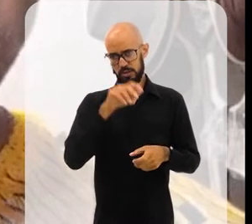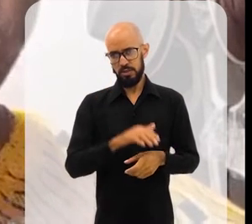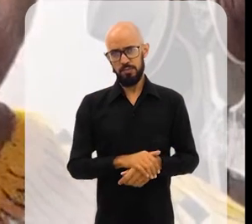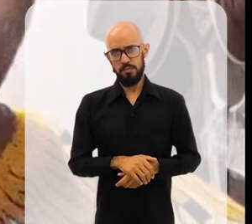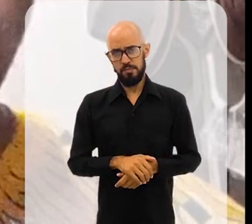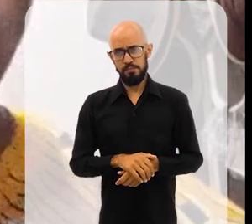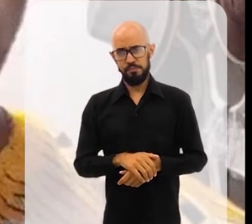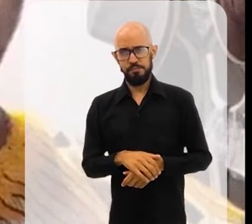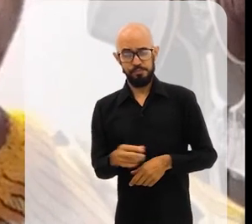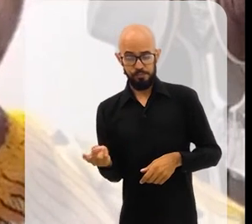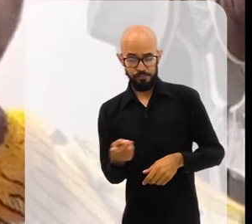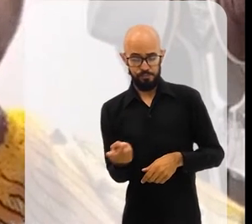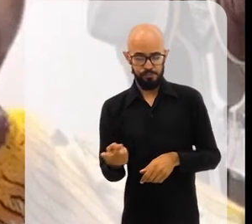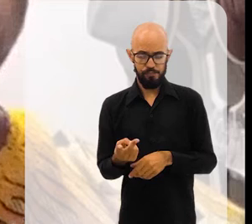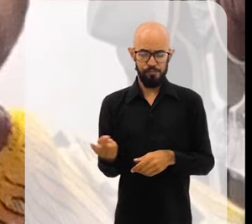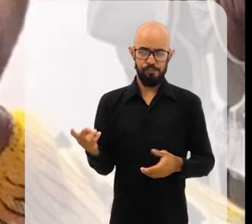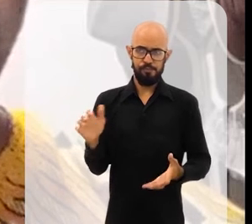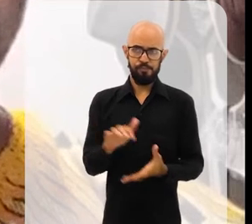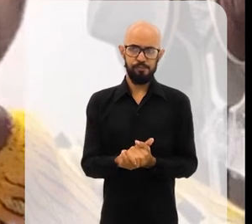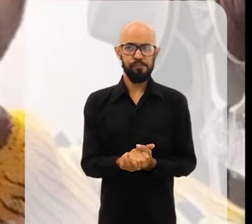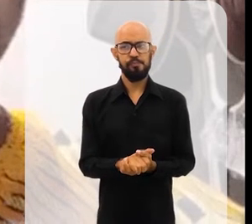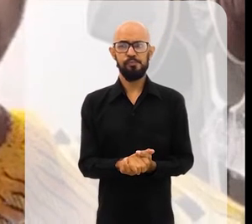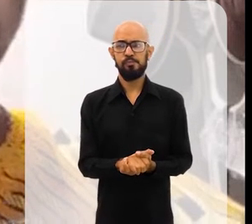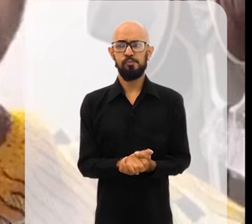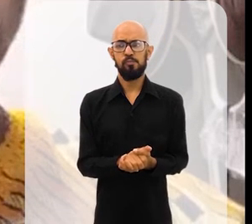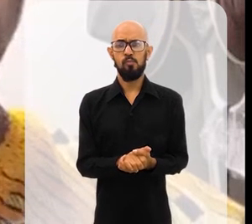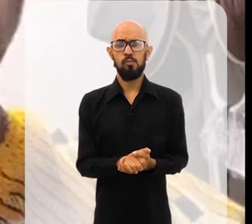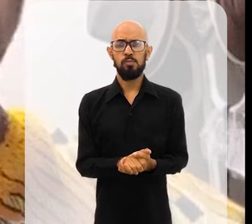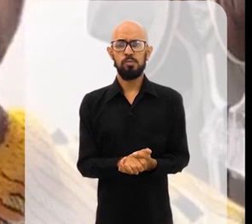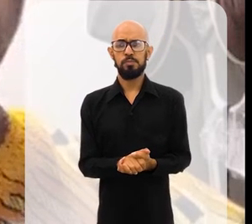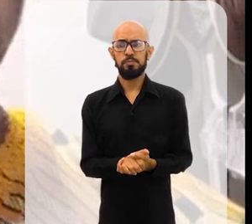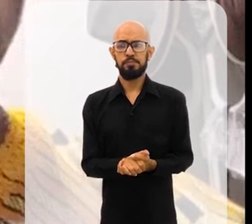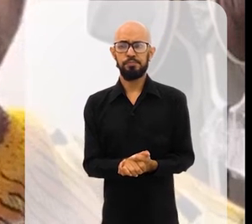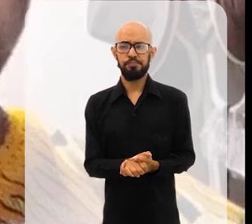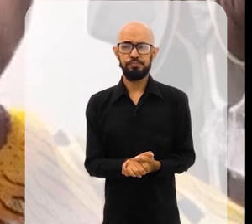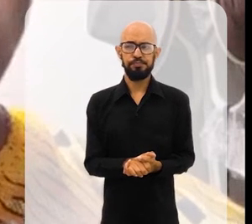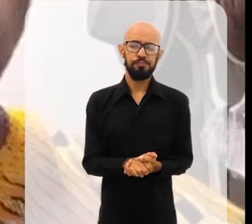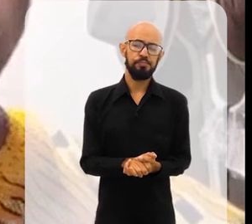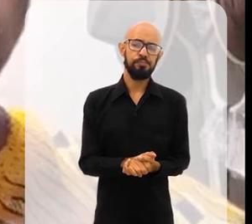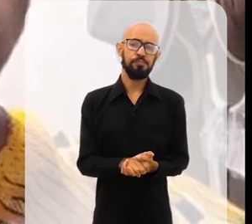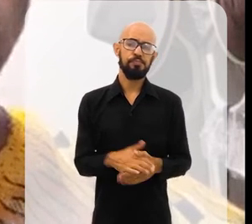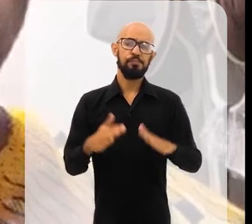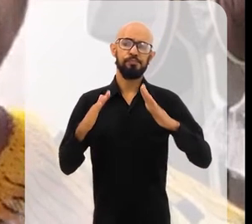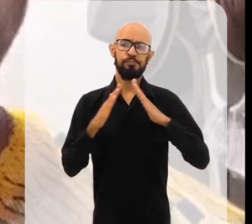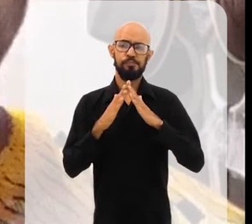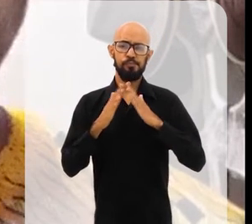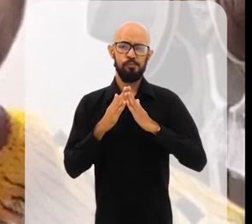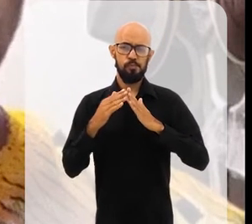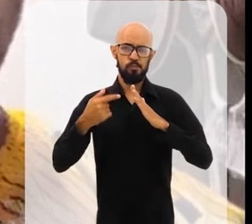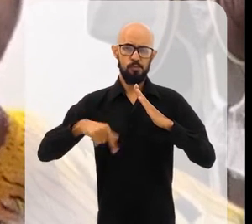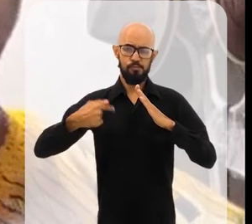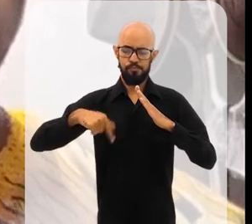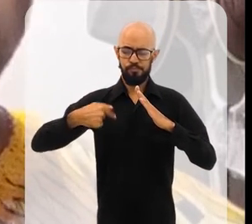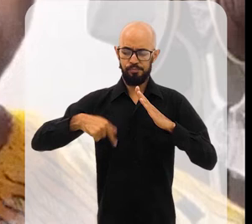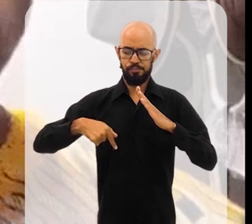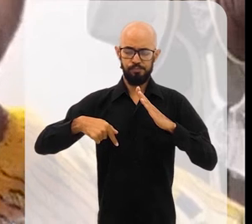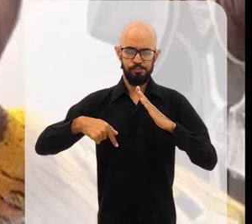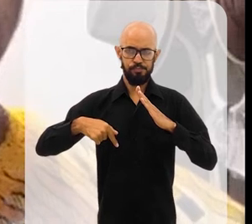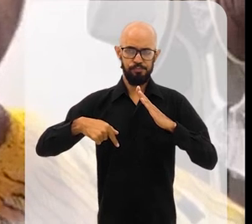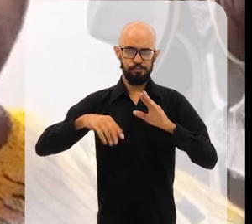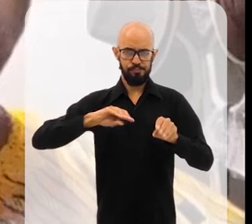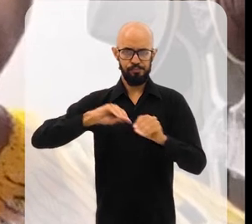dois formaram um casal e passaram a residir na cidade de